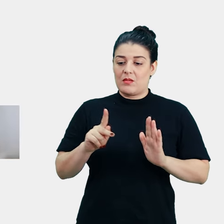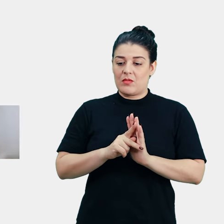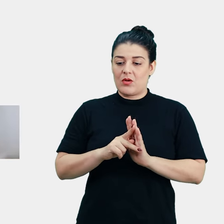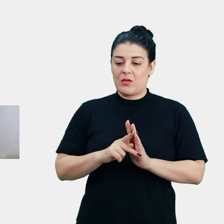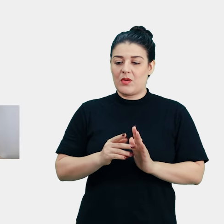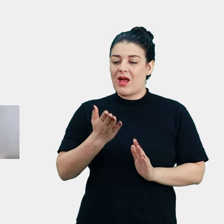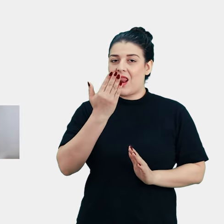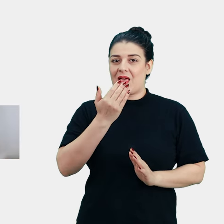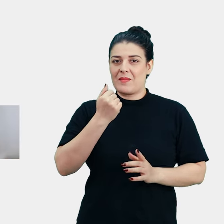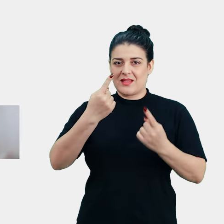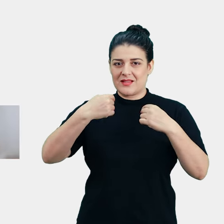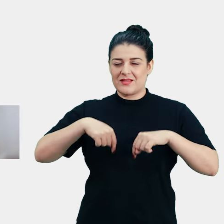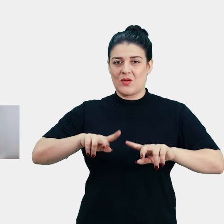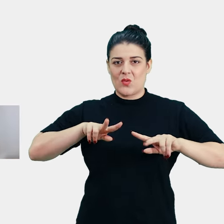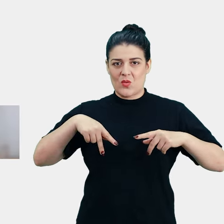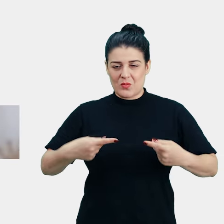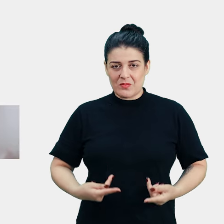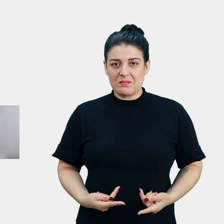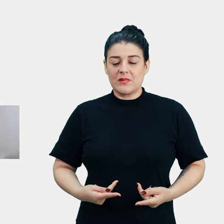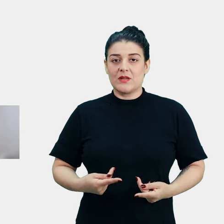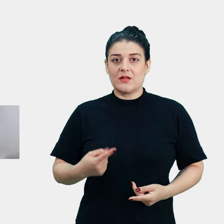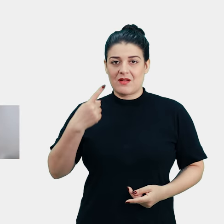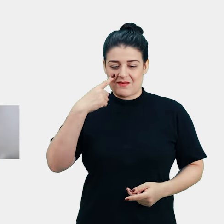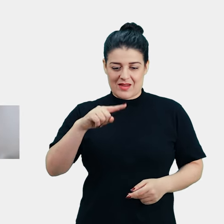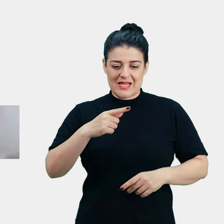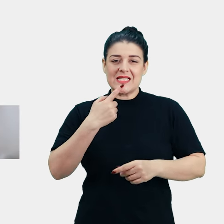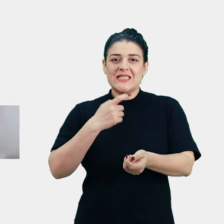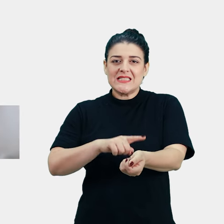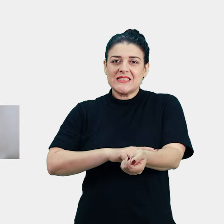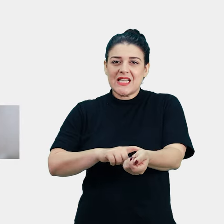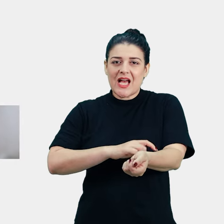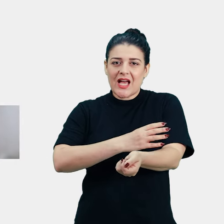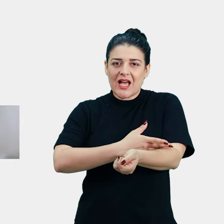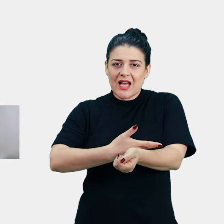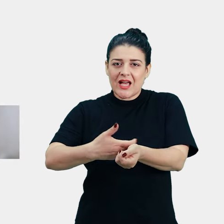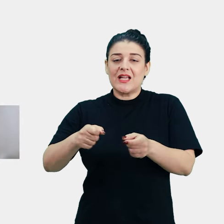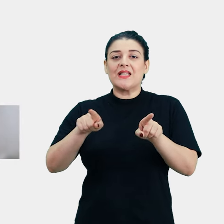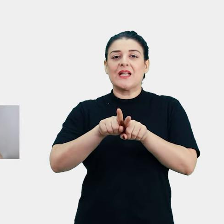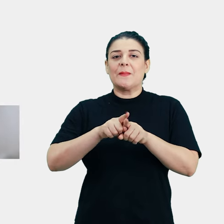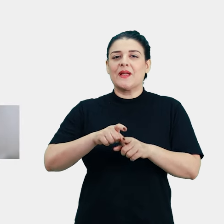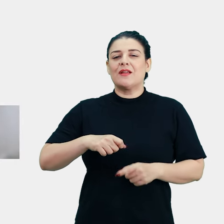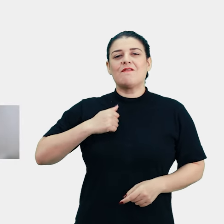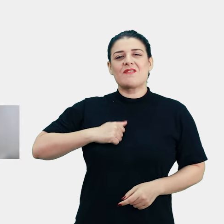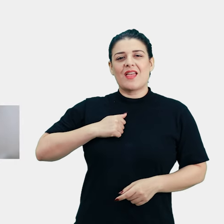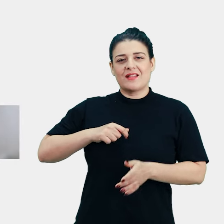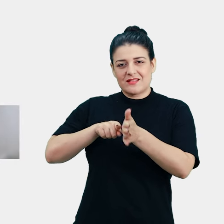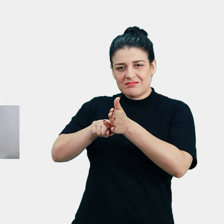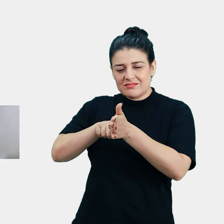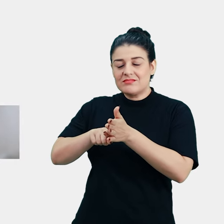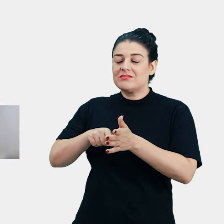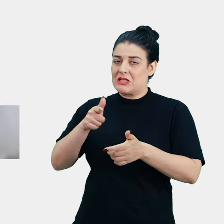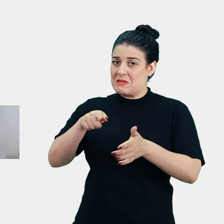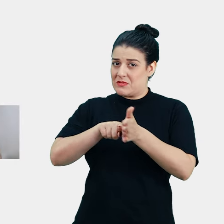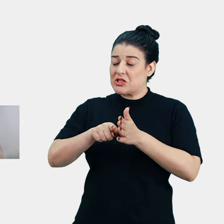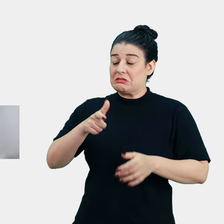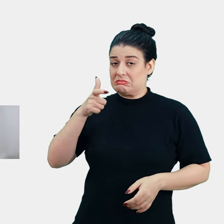humana, né? E eles conseguiram ver, né, no plasma sanguíneo e amostras de fezes, tá? Então é um trabalho bem interessante.